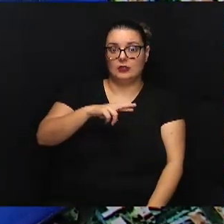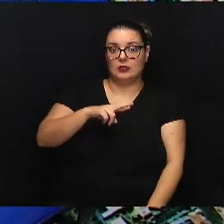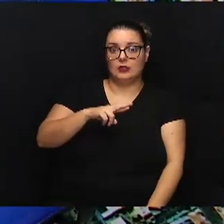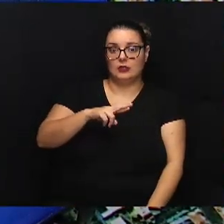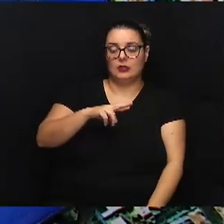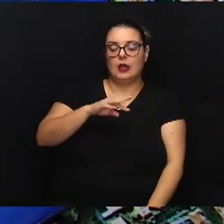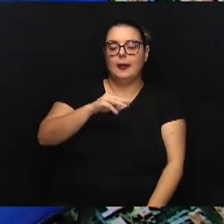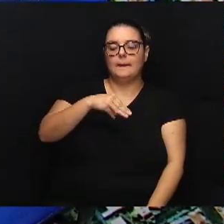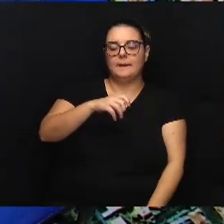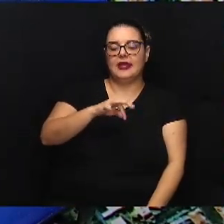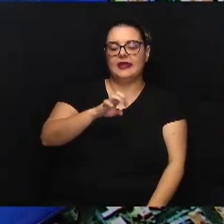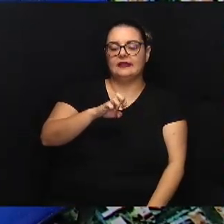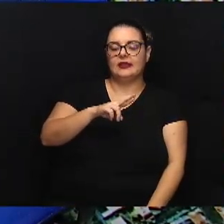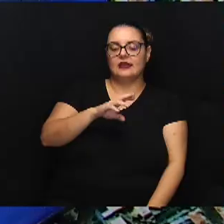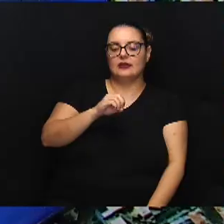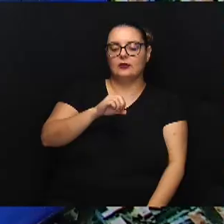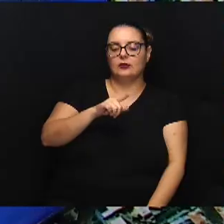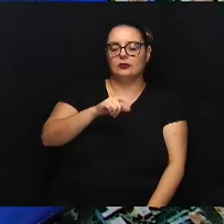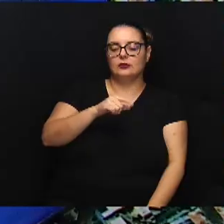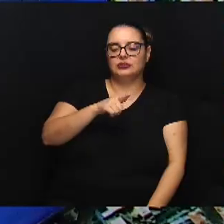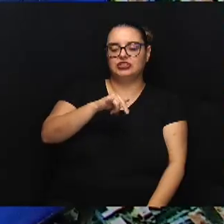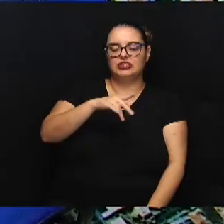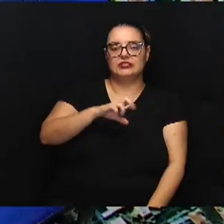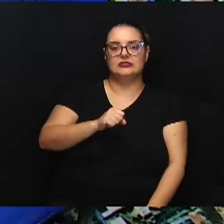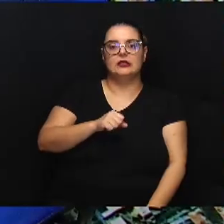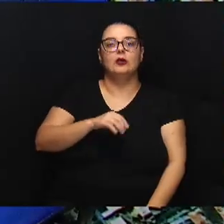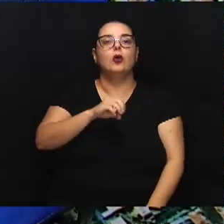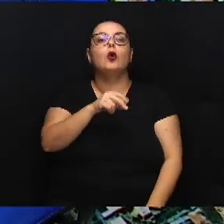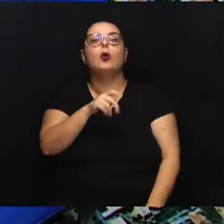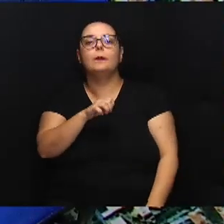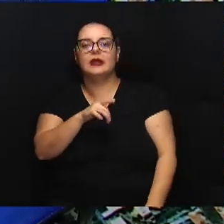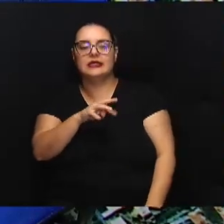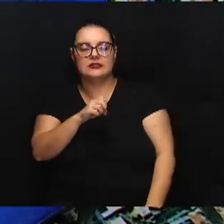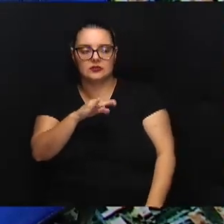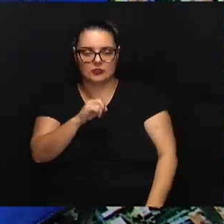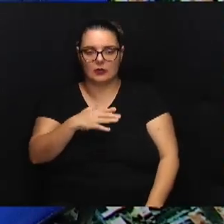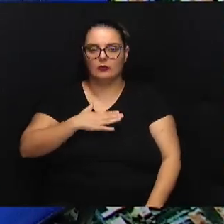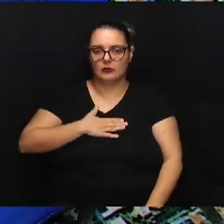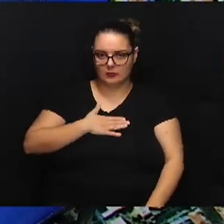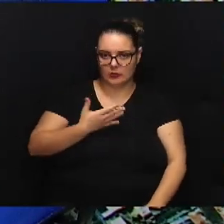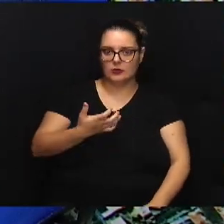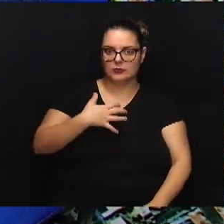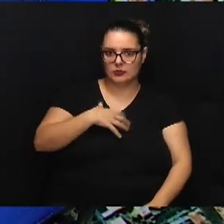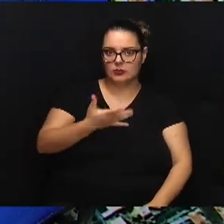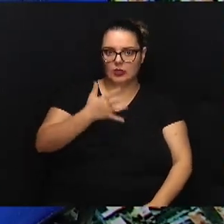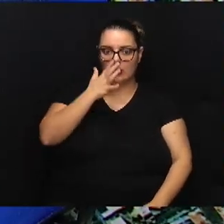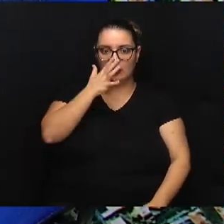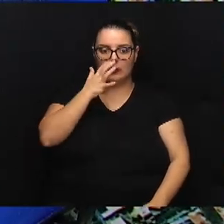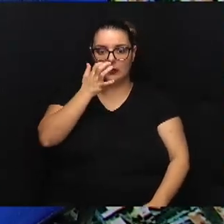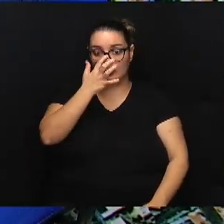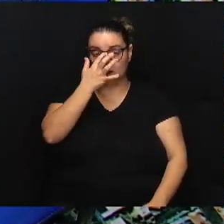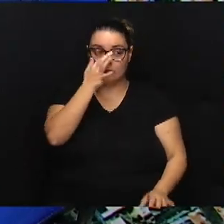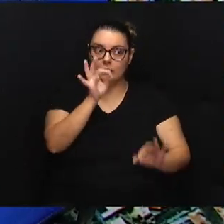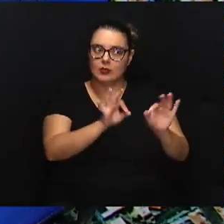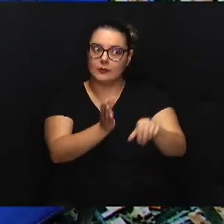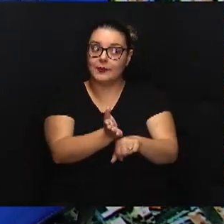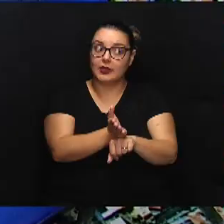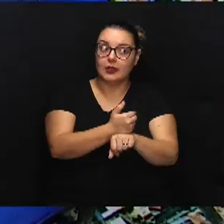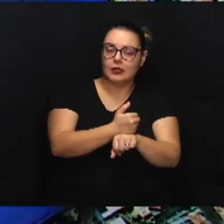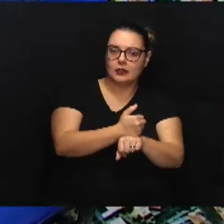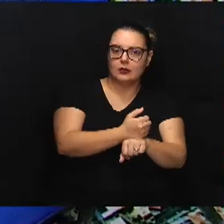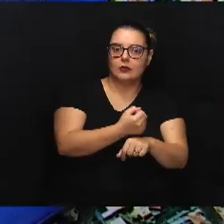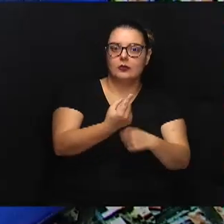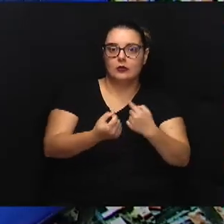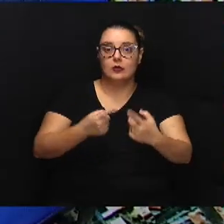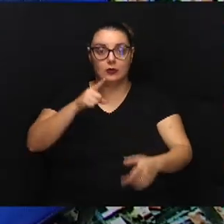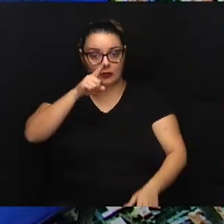operacional. Então, o nosso principal desafio é antecipar condições, principalmente condições que possam apresentar algum